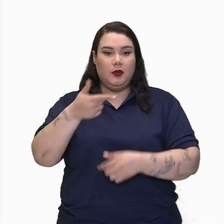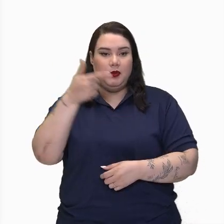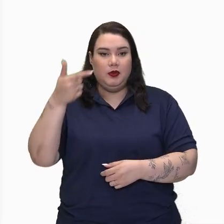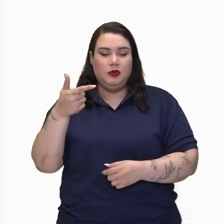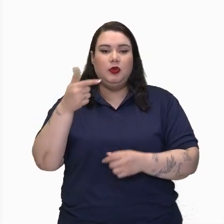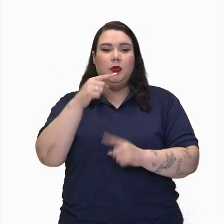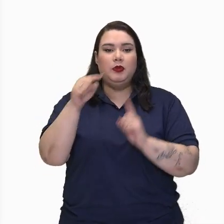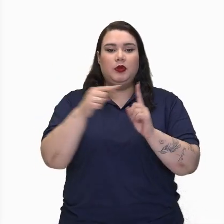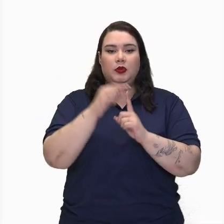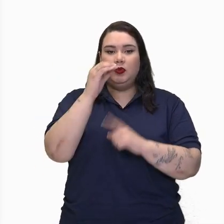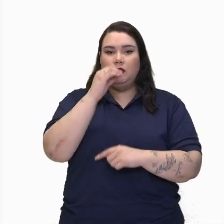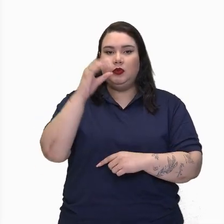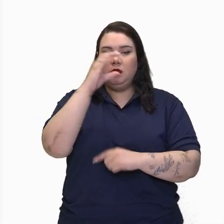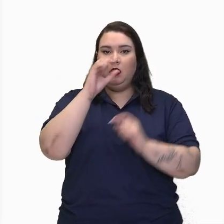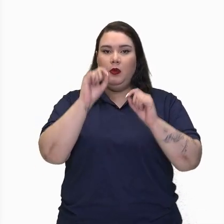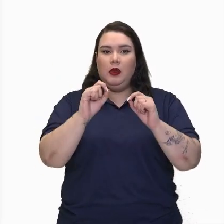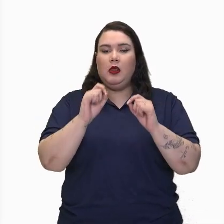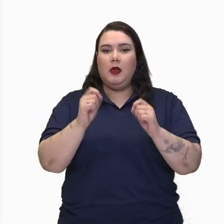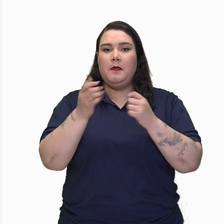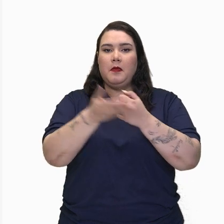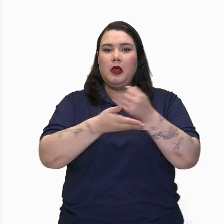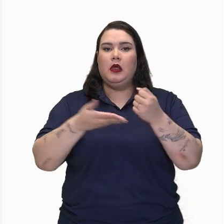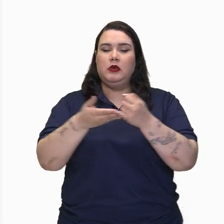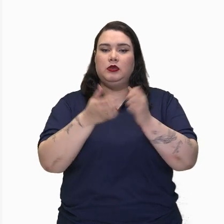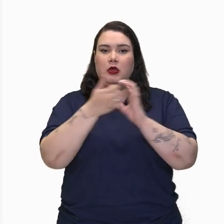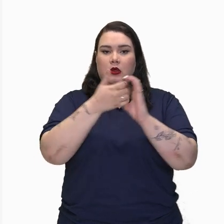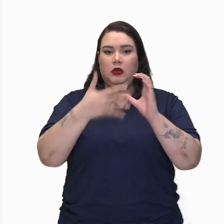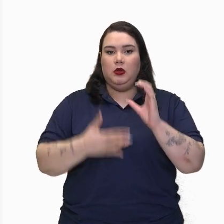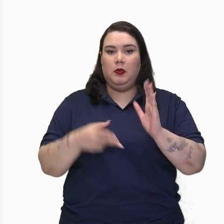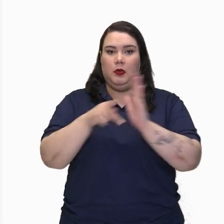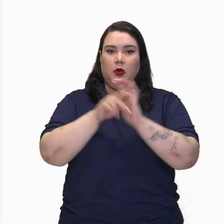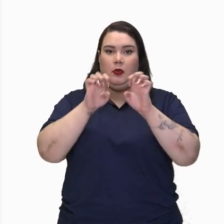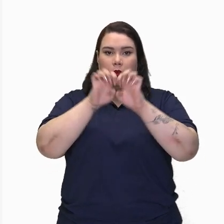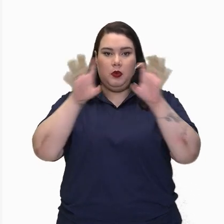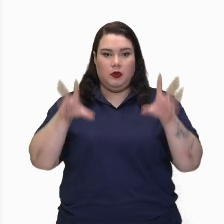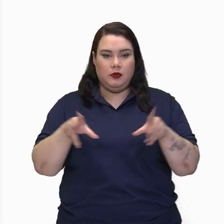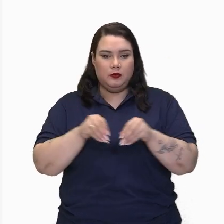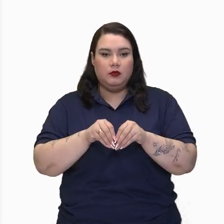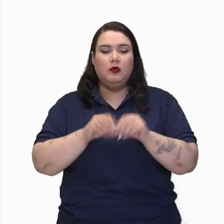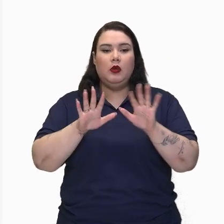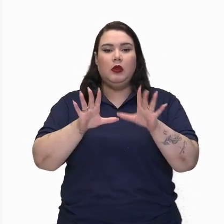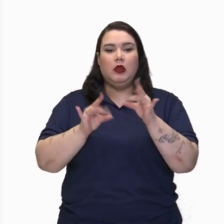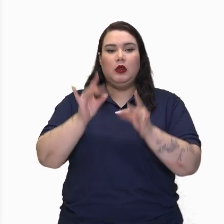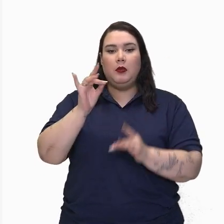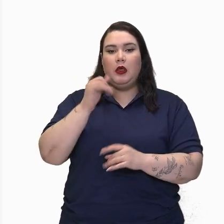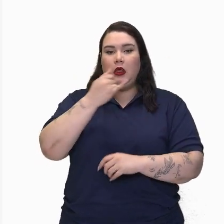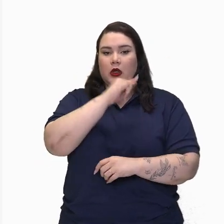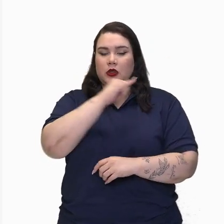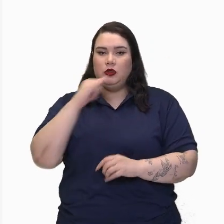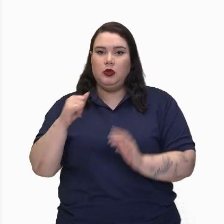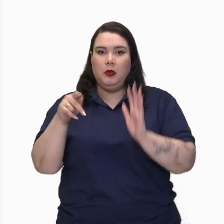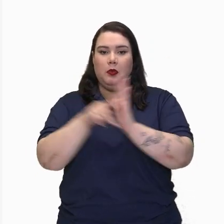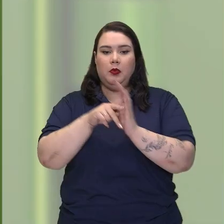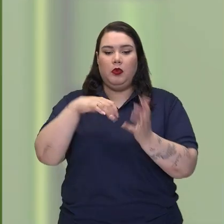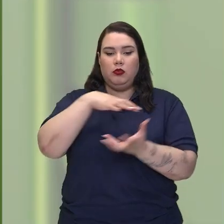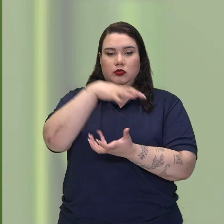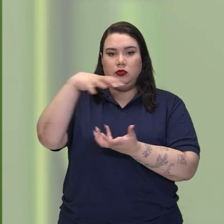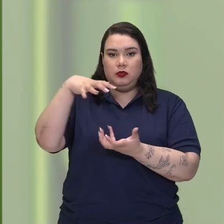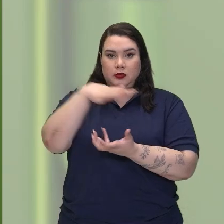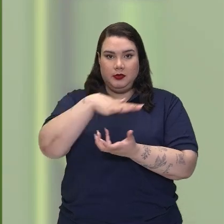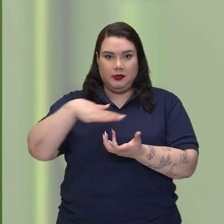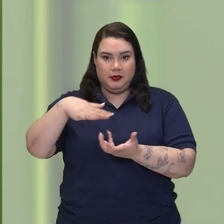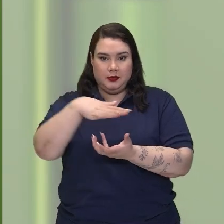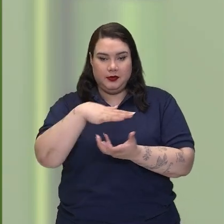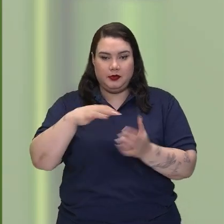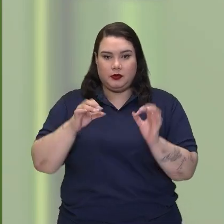conhecimento, fundamentos da ecologia e o detalhamento, energia e matéria nos ecossistemas.